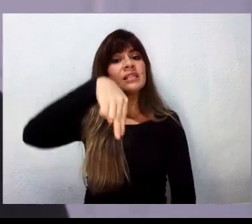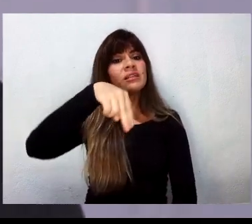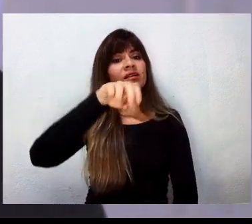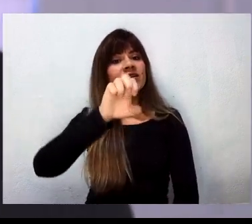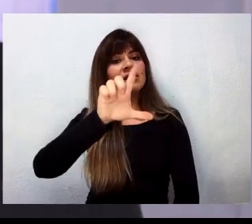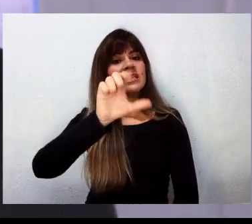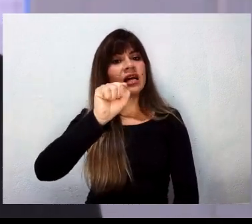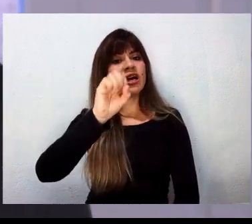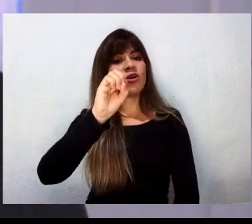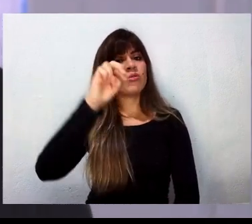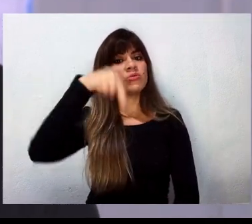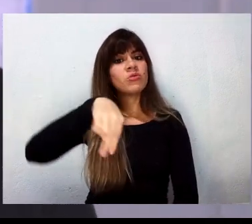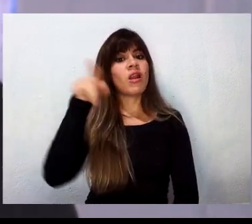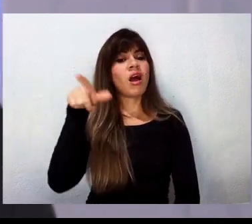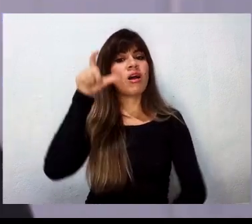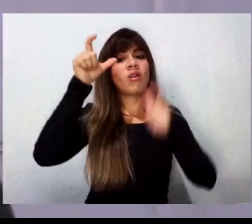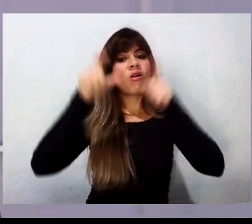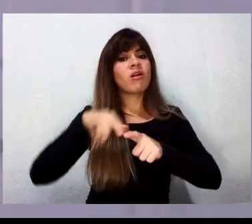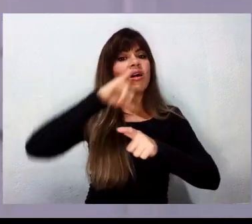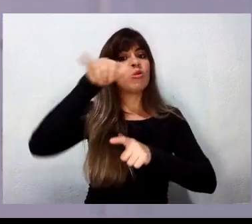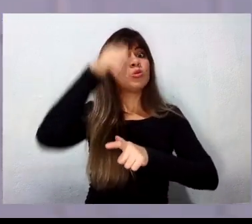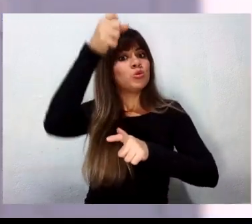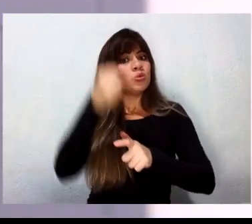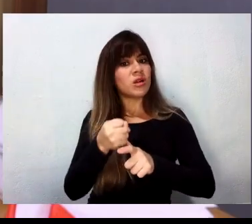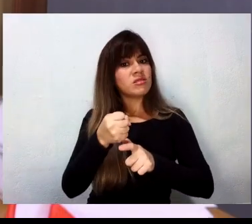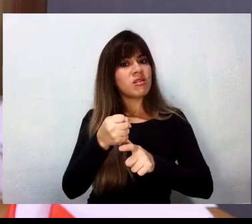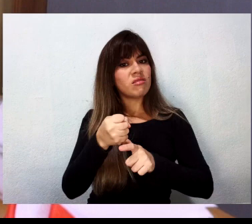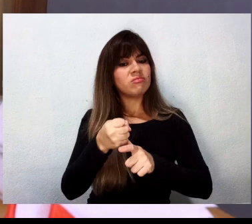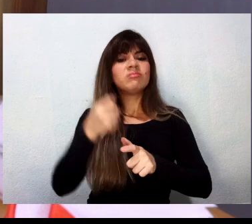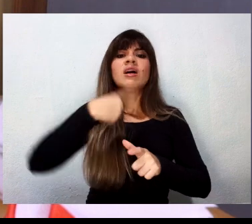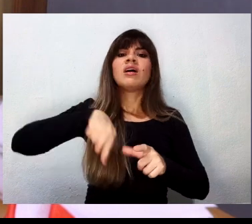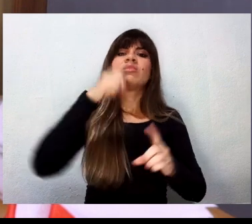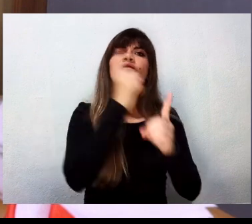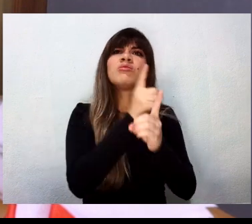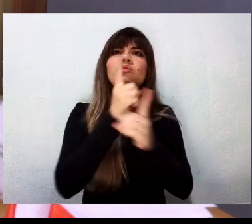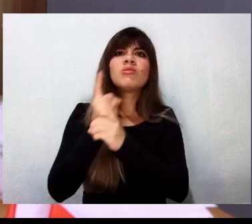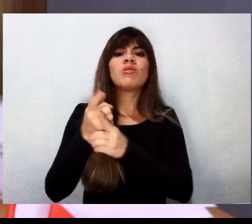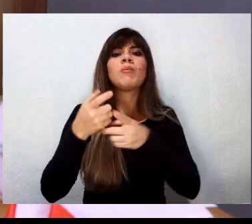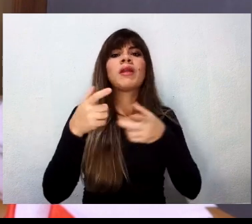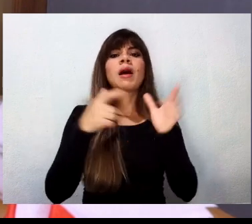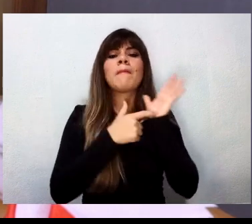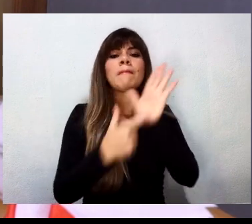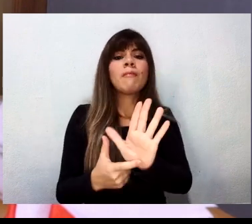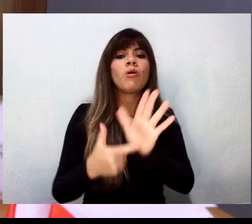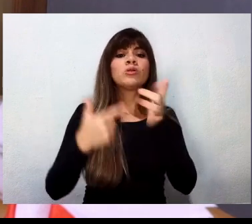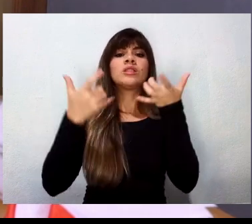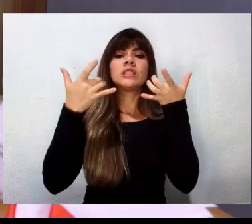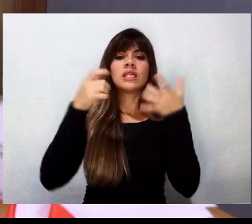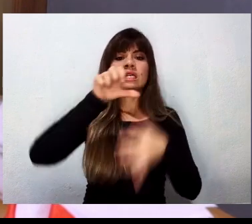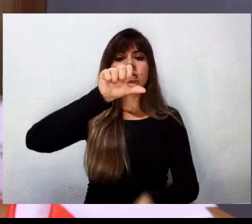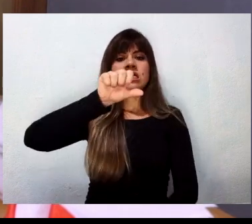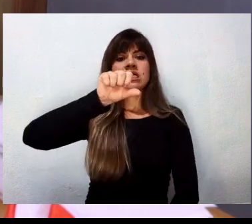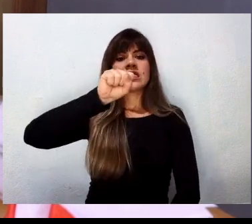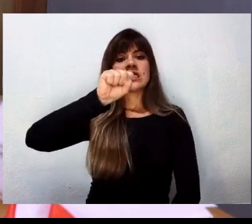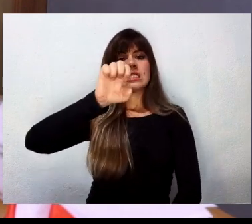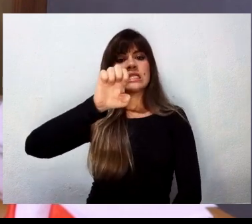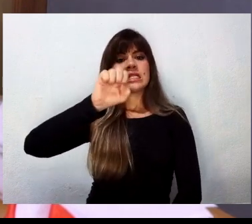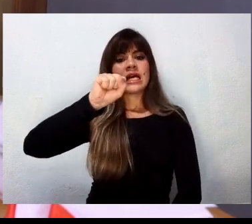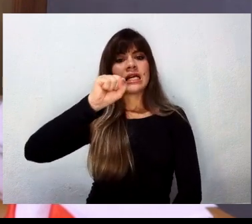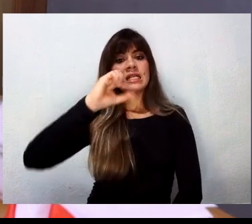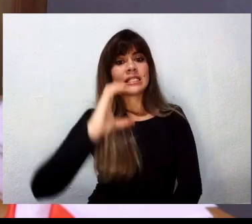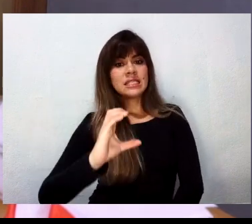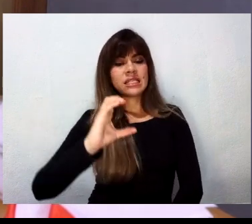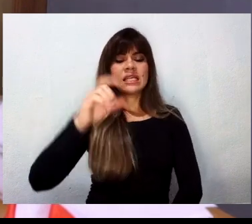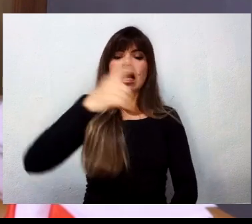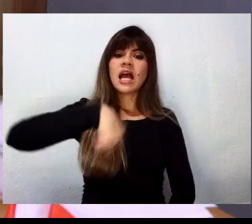a Sil lá em Juazeiro, eles foram para a Mostra Sesc e a Denise. E dessa ida